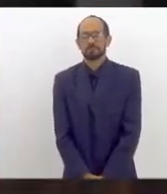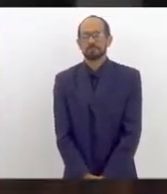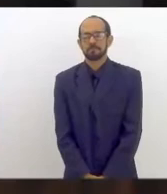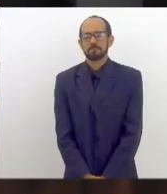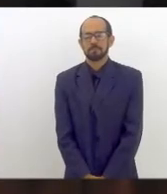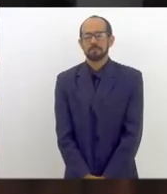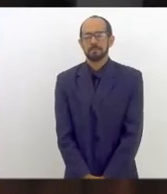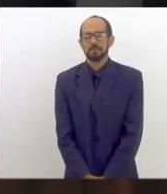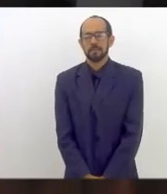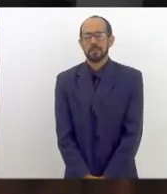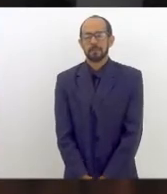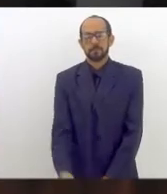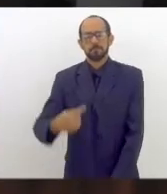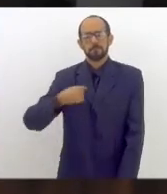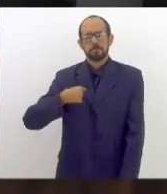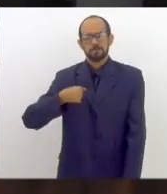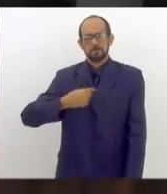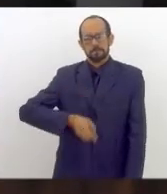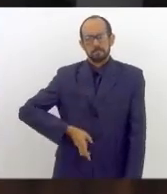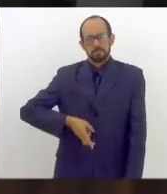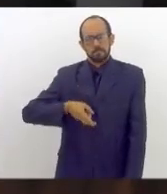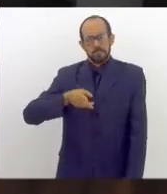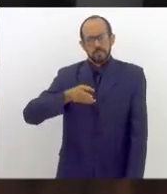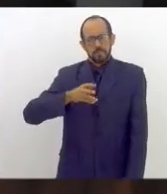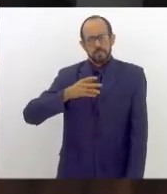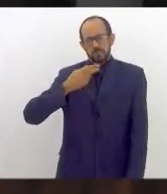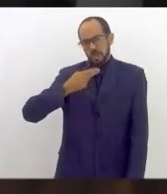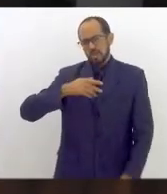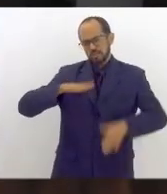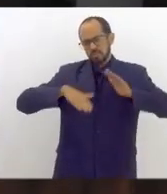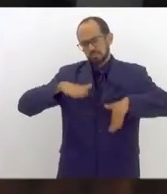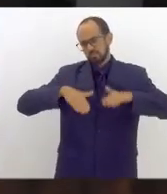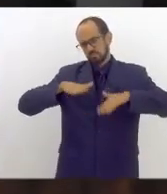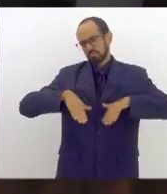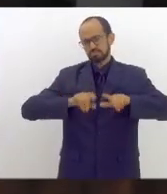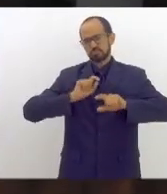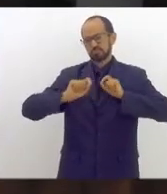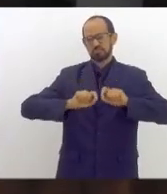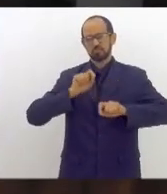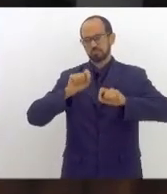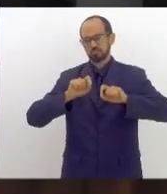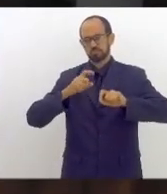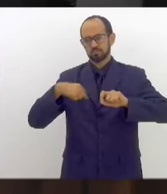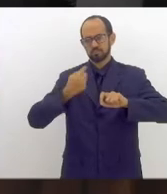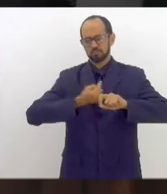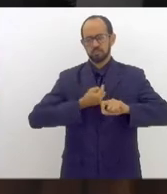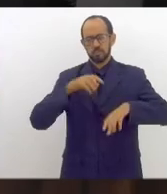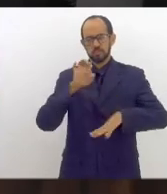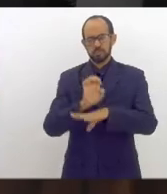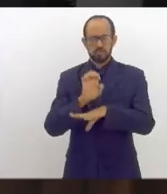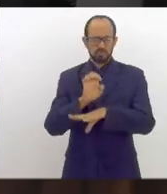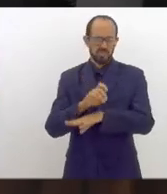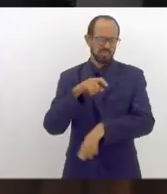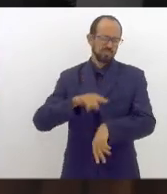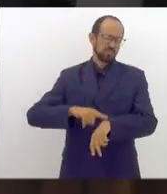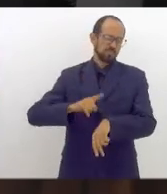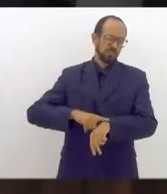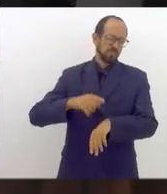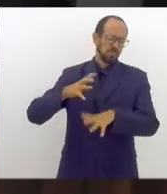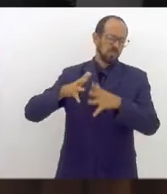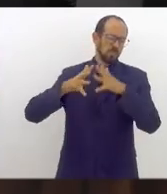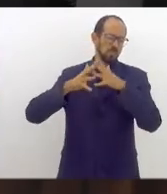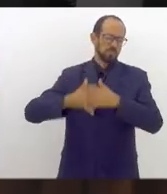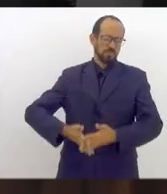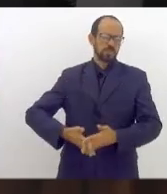eu tenho falado algumas vezes que nosso estado passou por momentos difíceis